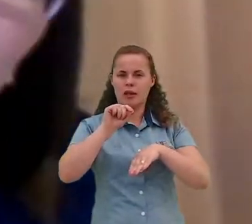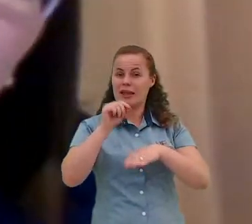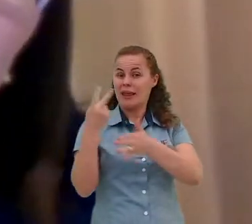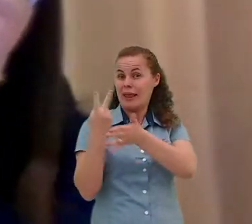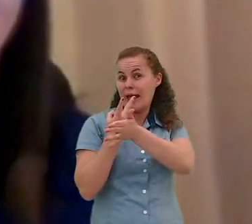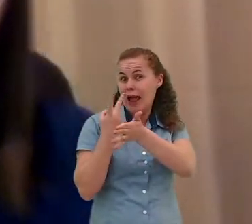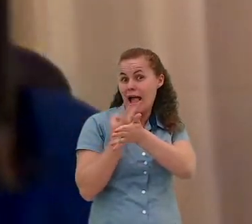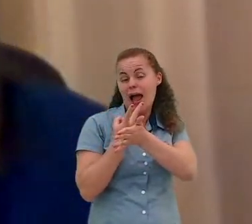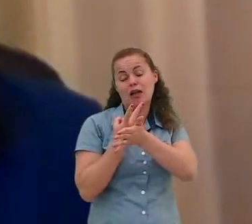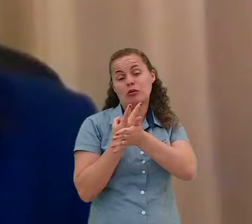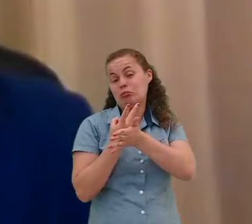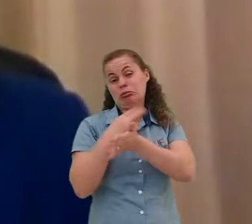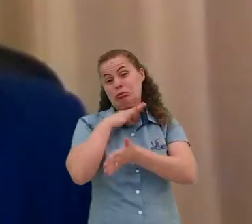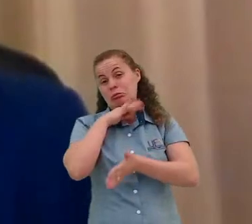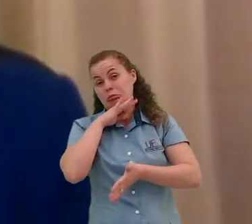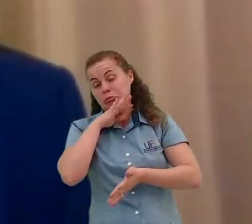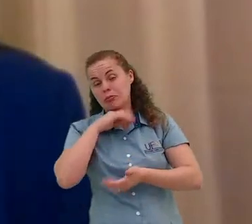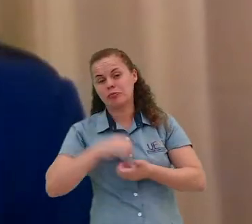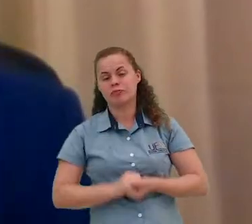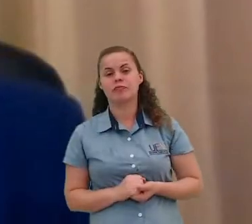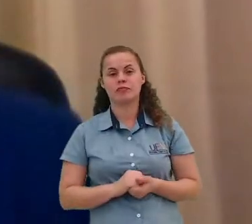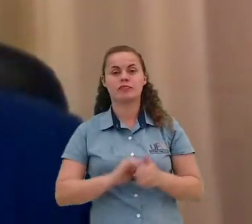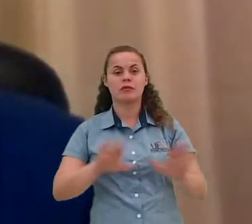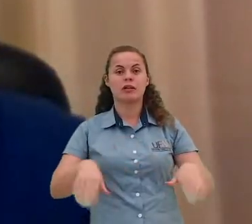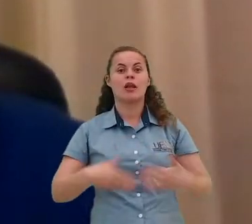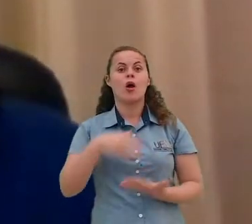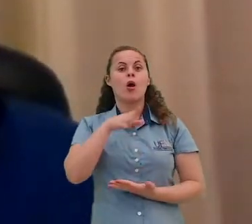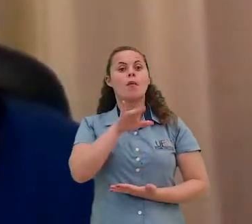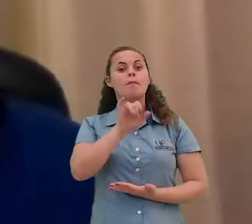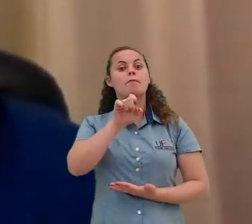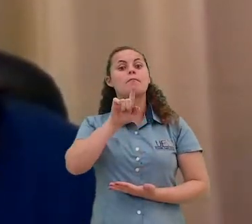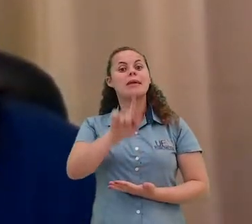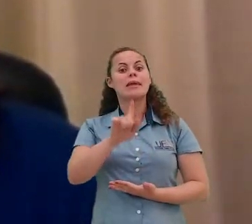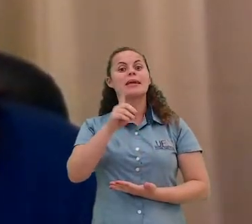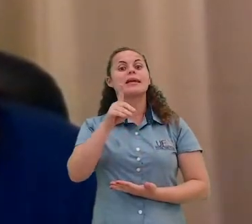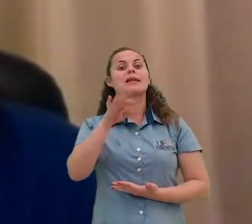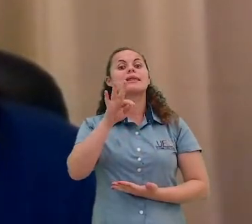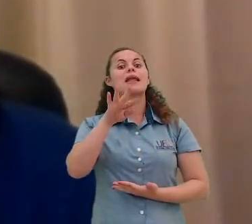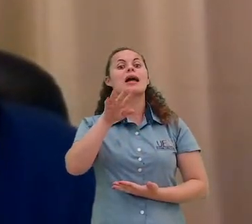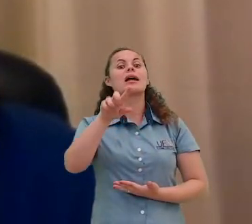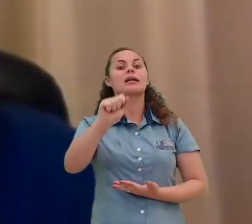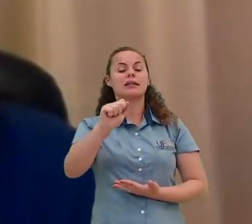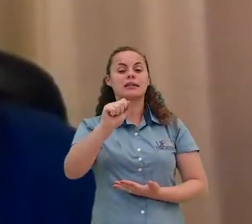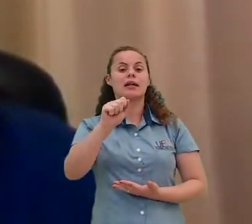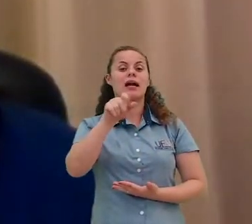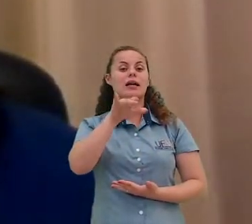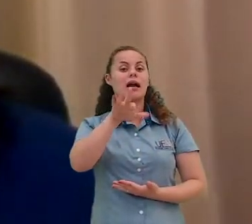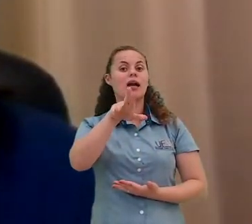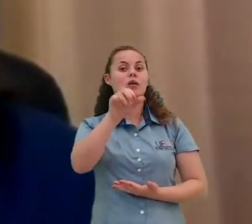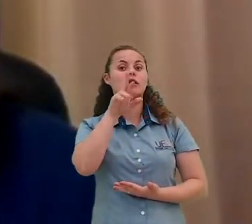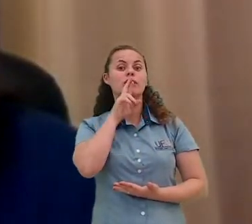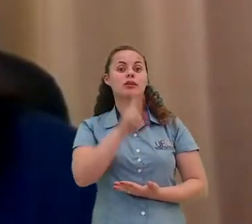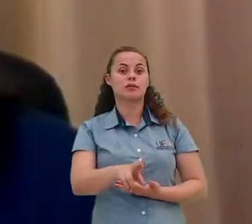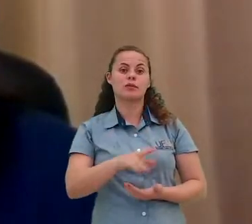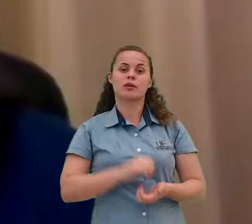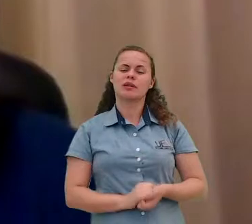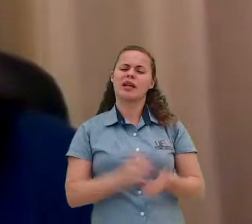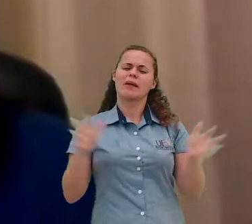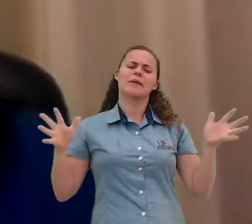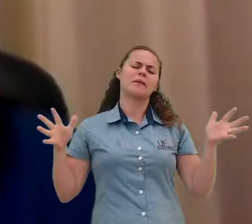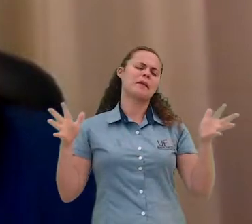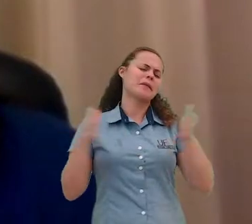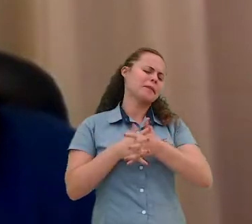pode não ter volta. Então, em relação ao Big Data, eu diria para você, Carolina, que é algo tão